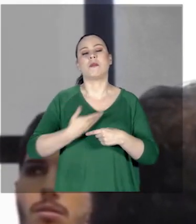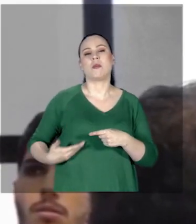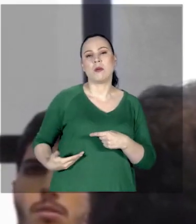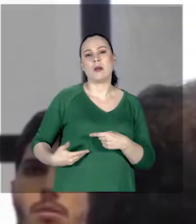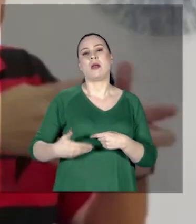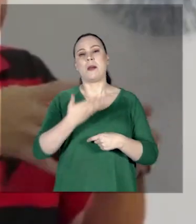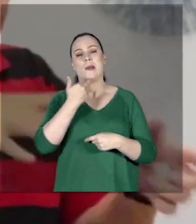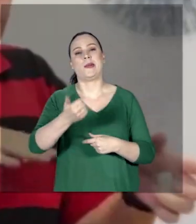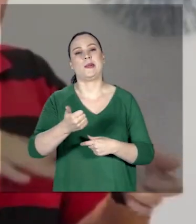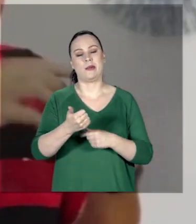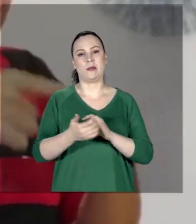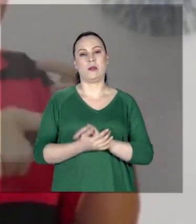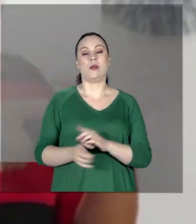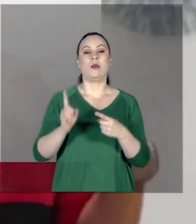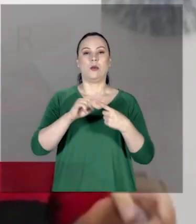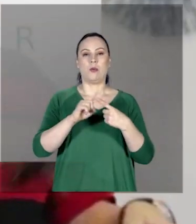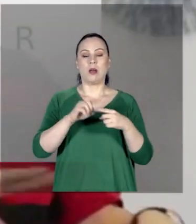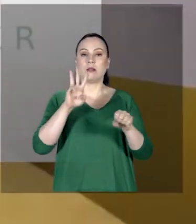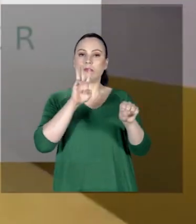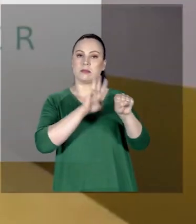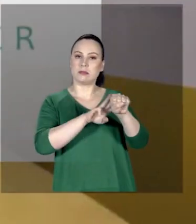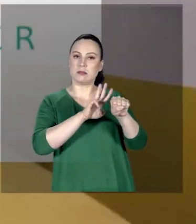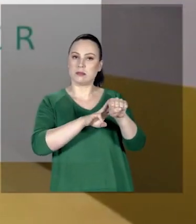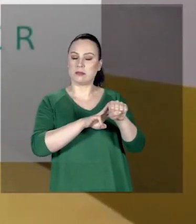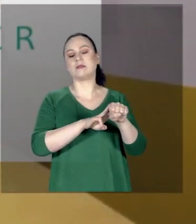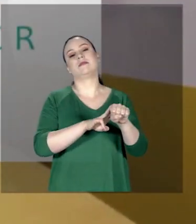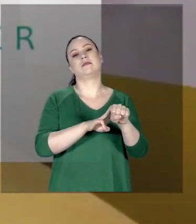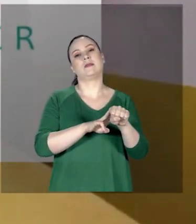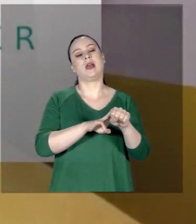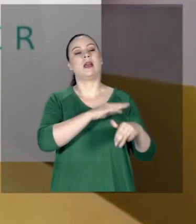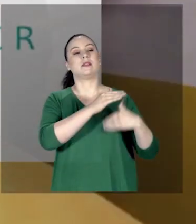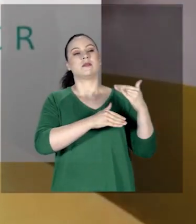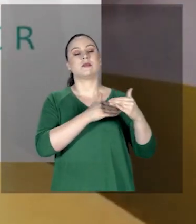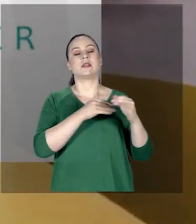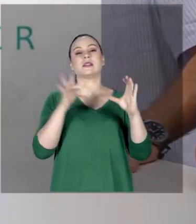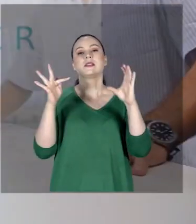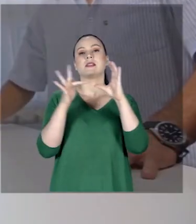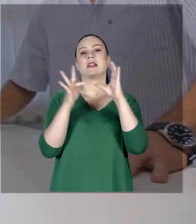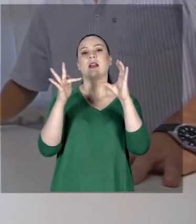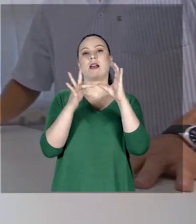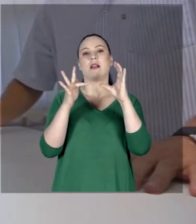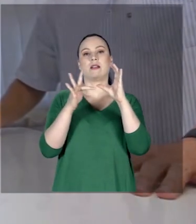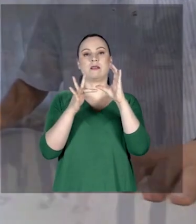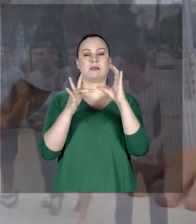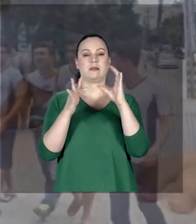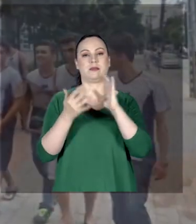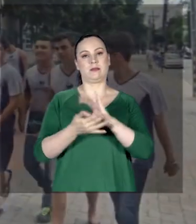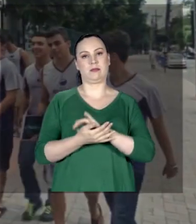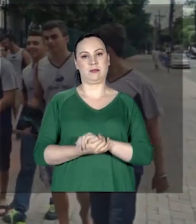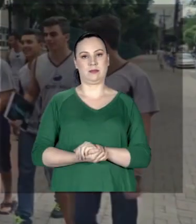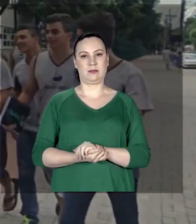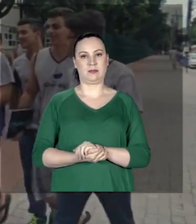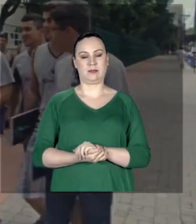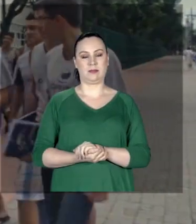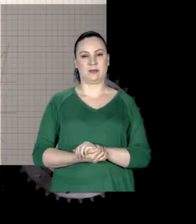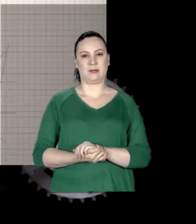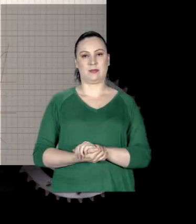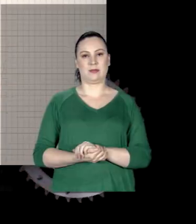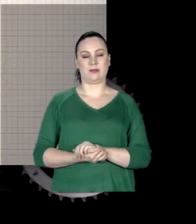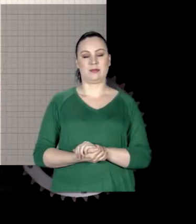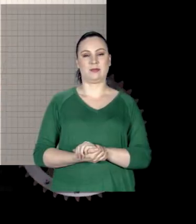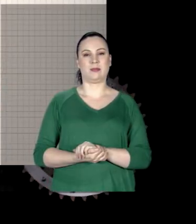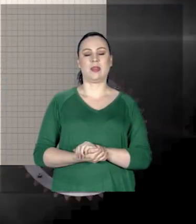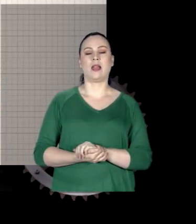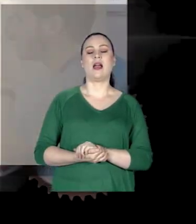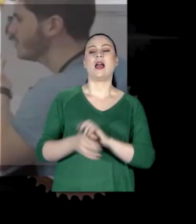públicas para surdos. Uma delas é a SignWeaver, desenvolvida no Centro Federal de Educação Tecnológica de Minas Gerais,